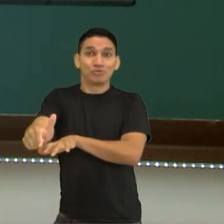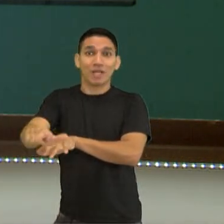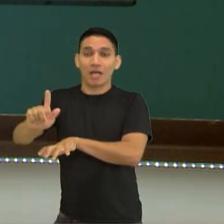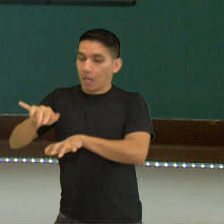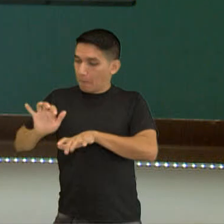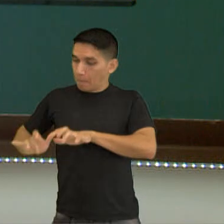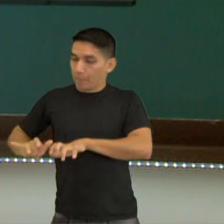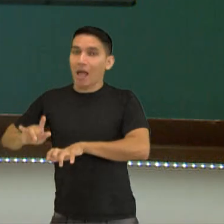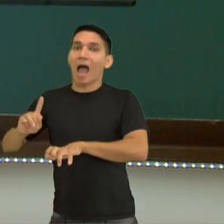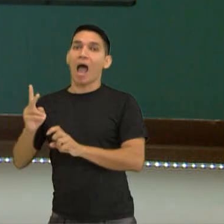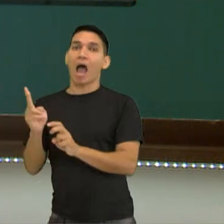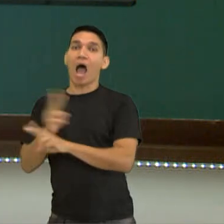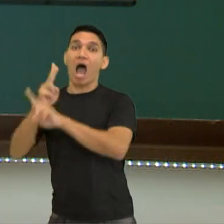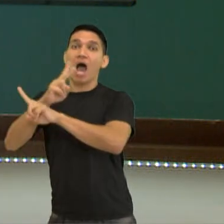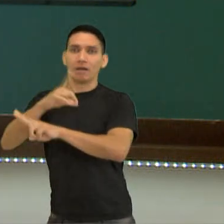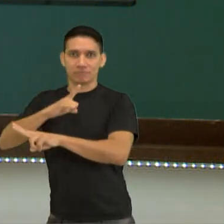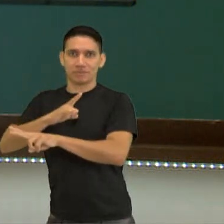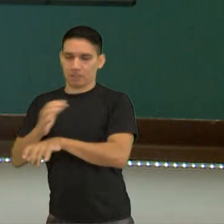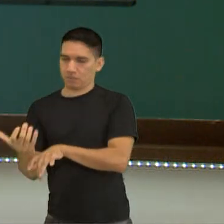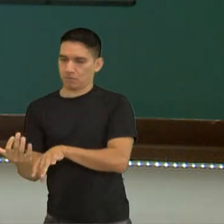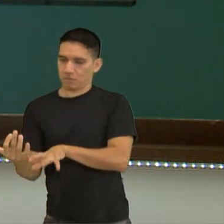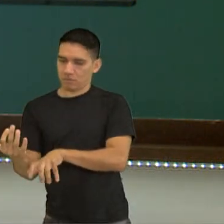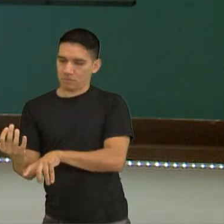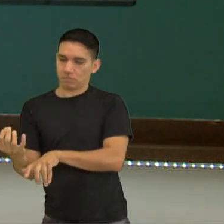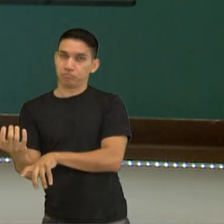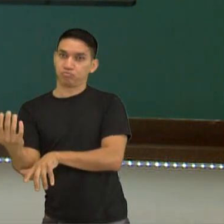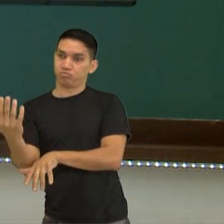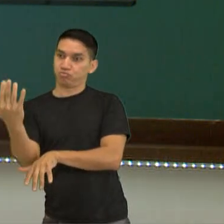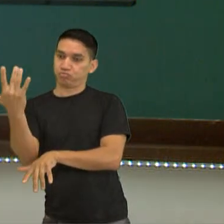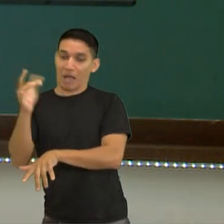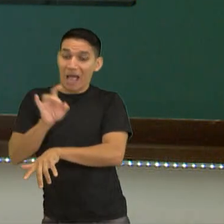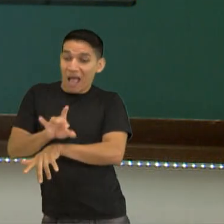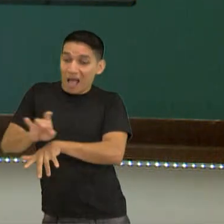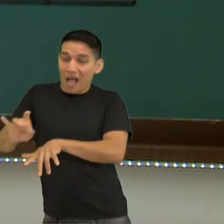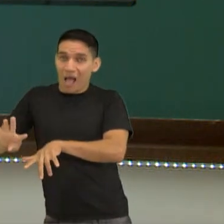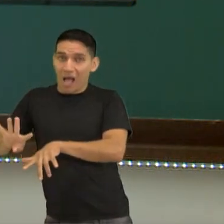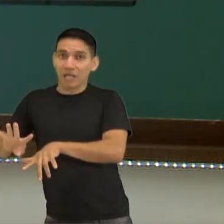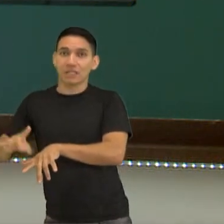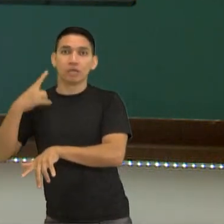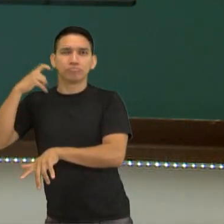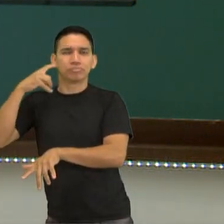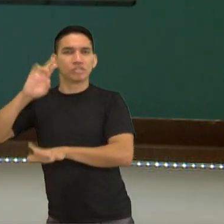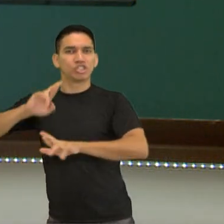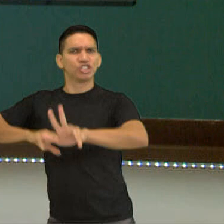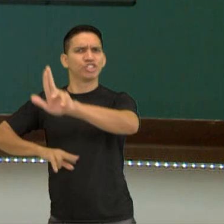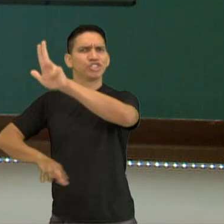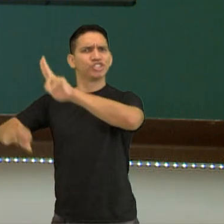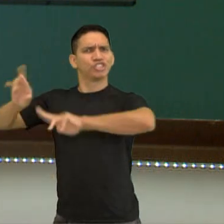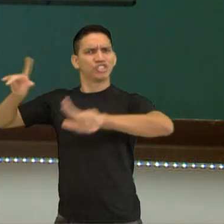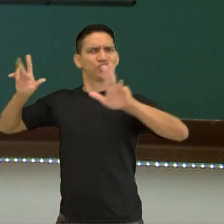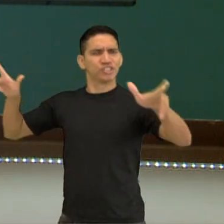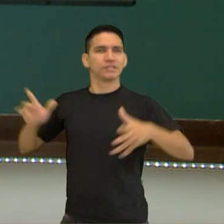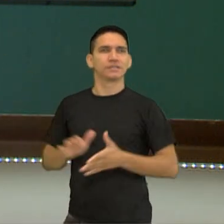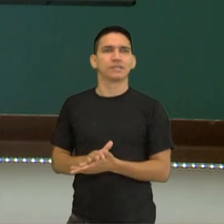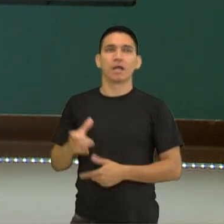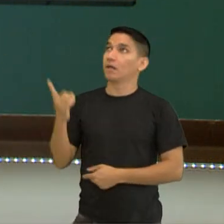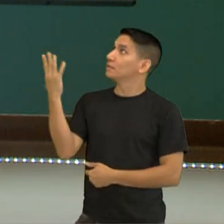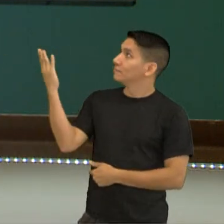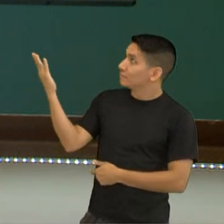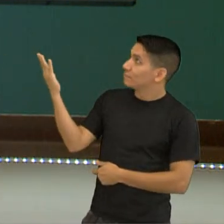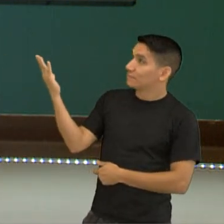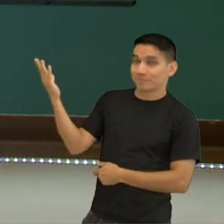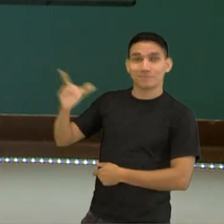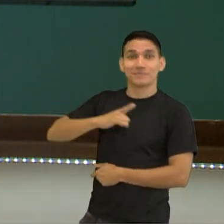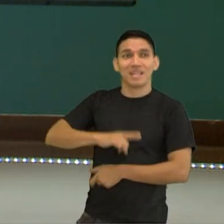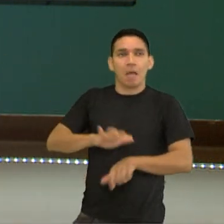ar por um certo tubo. A cada um deles produz um timbre diferente, tá? Então, assim, tem órgãos, pessoal,